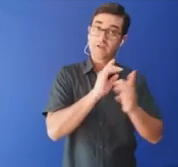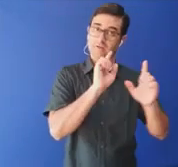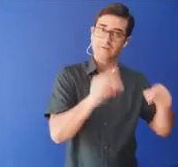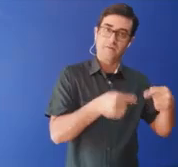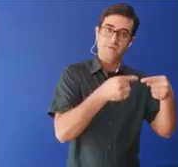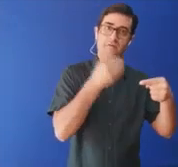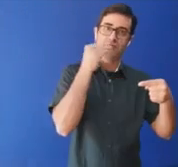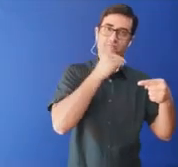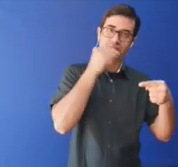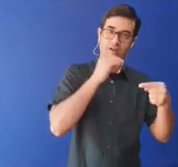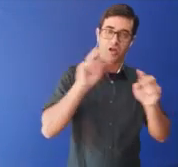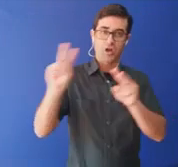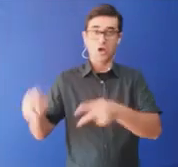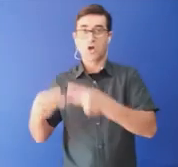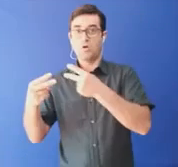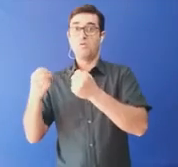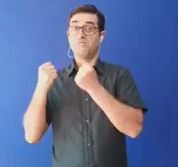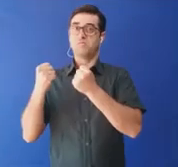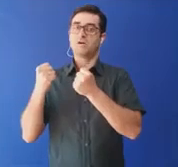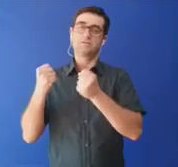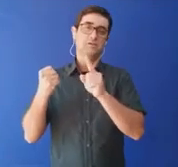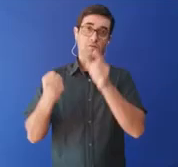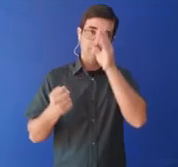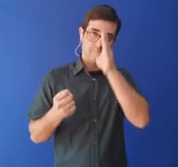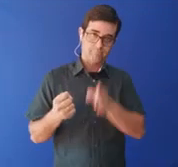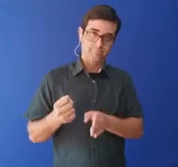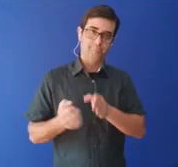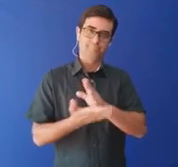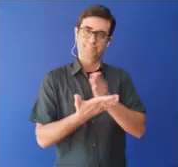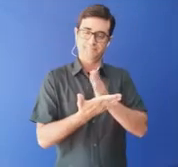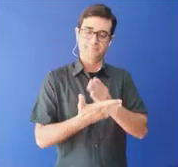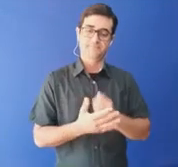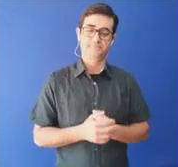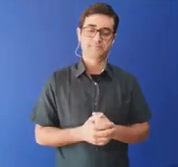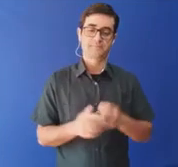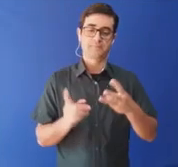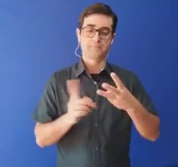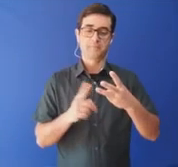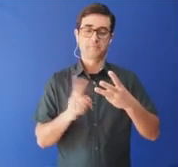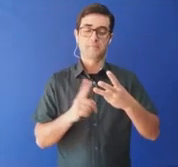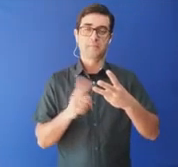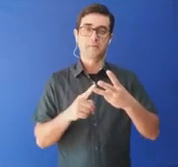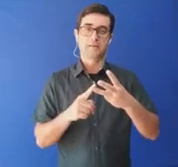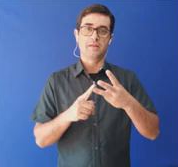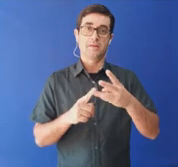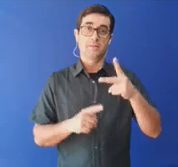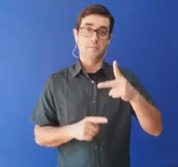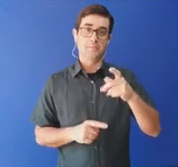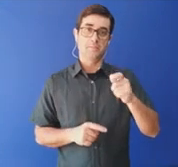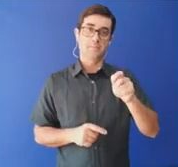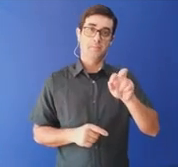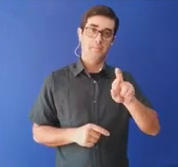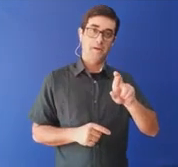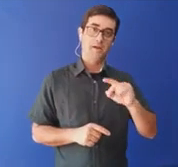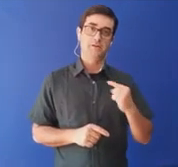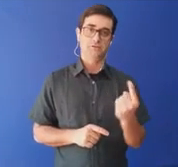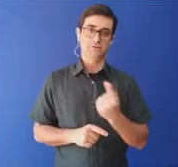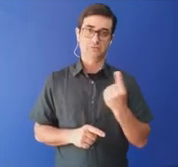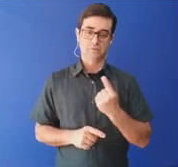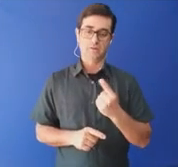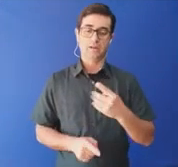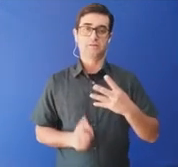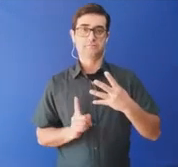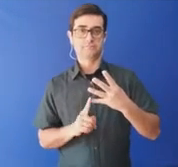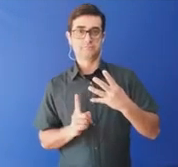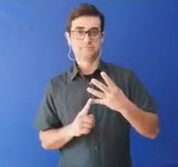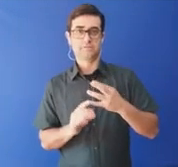ela é intermediária. A presença de pares isolados, no caso do flúor, e o raio atômico, quanto maior o raio,